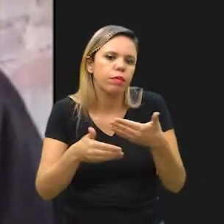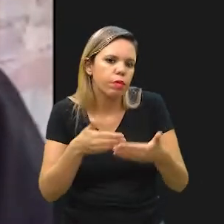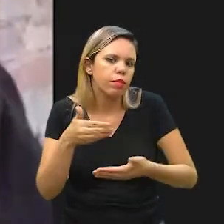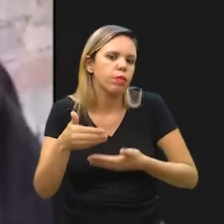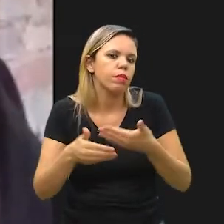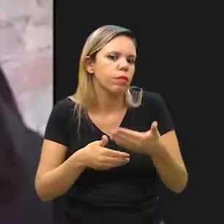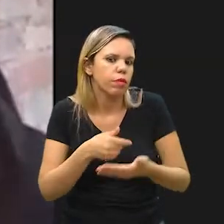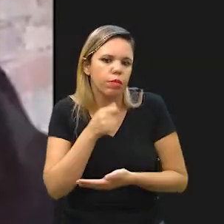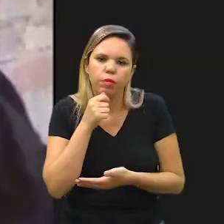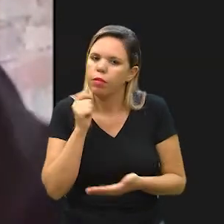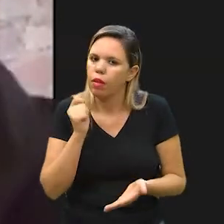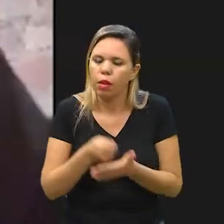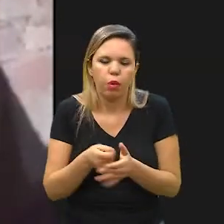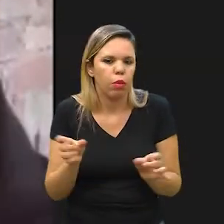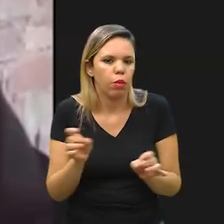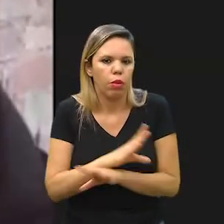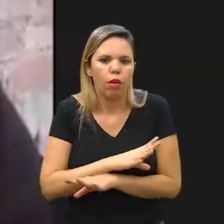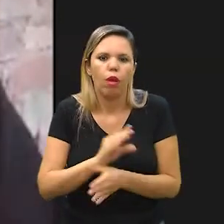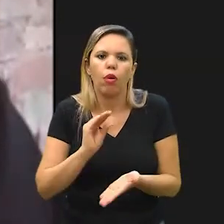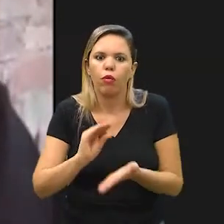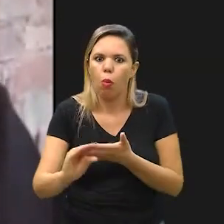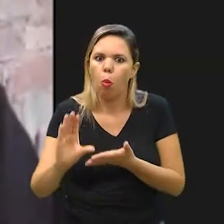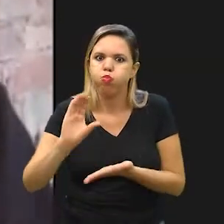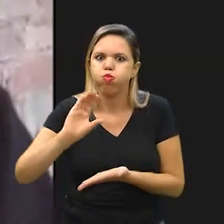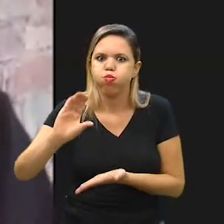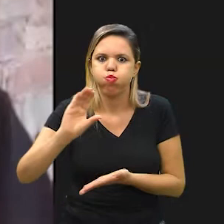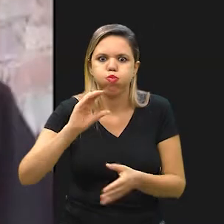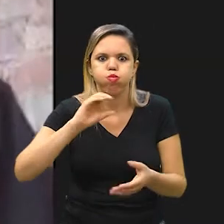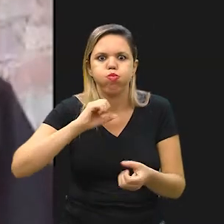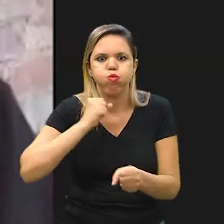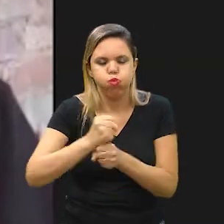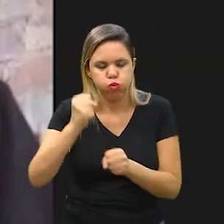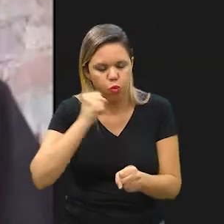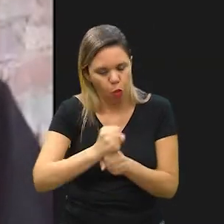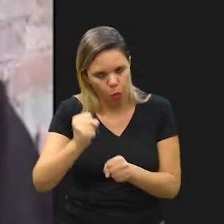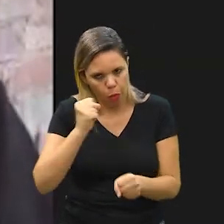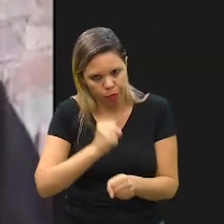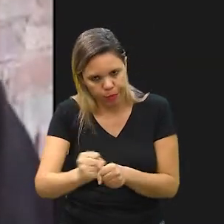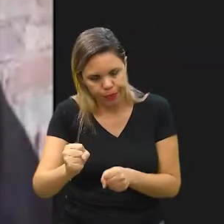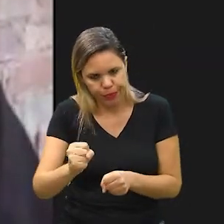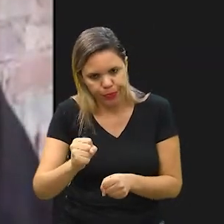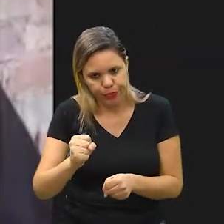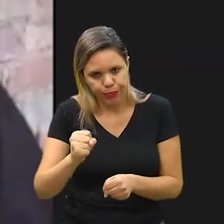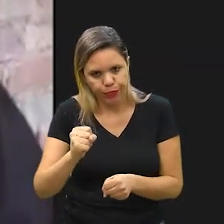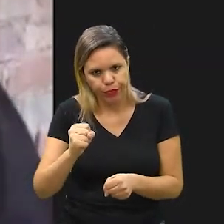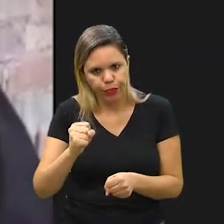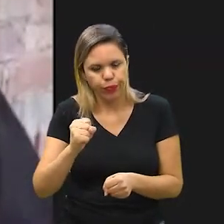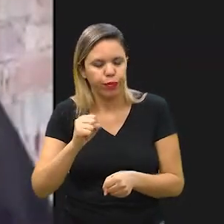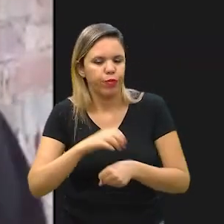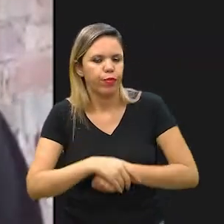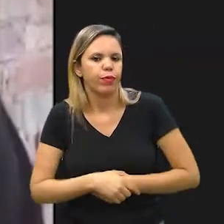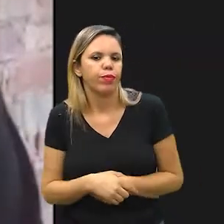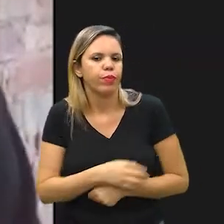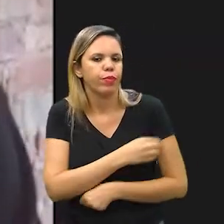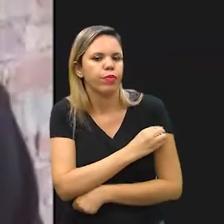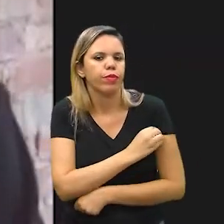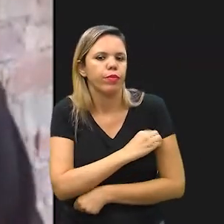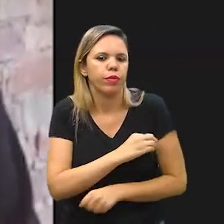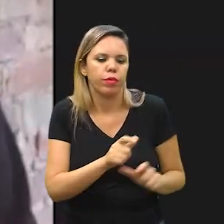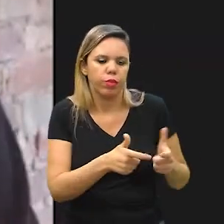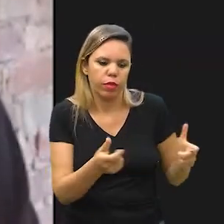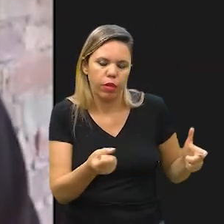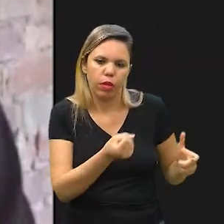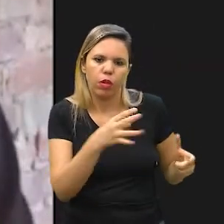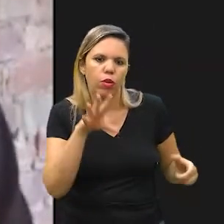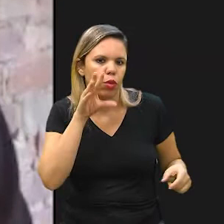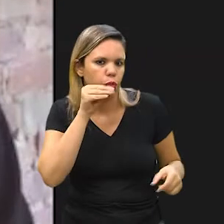ela ainda não se pagou, né? A gente fez um investimento alto de reforma, de, a gente aumentou